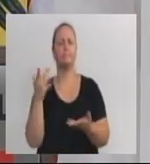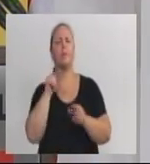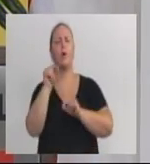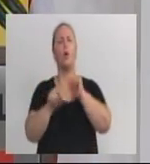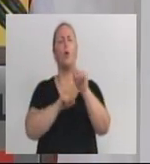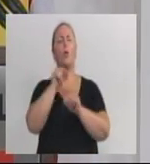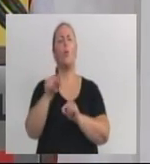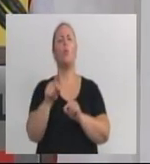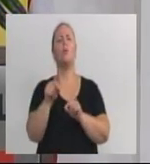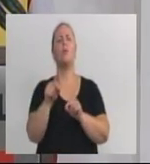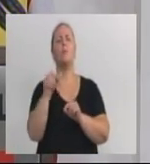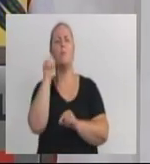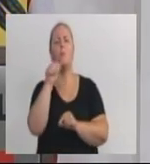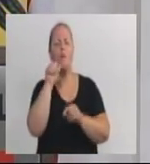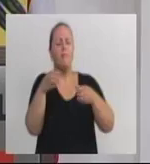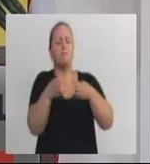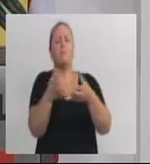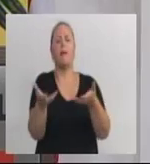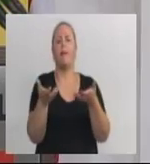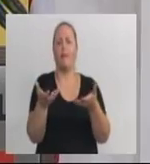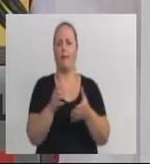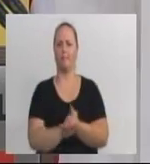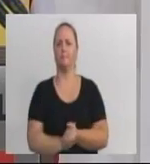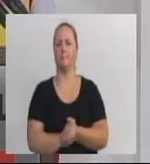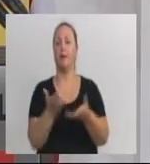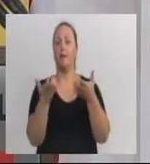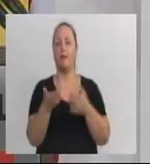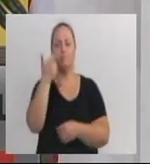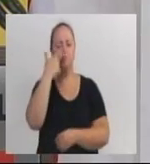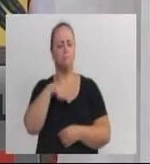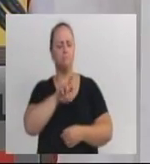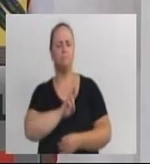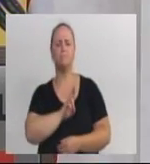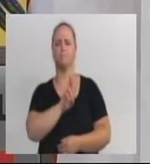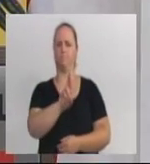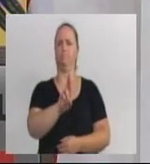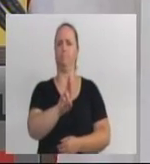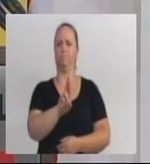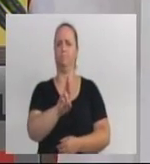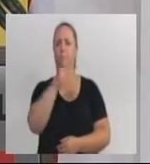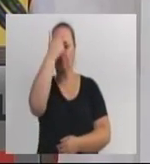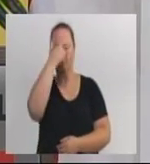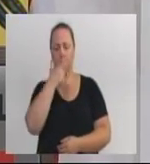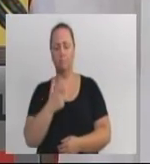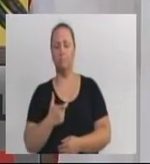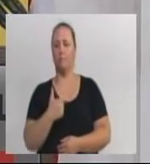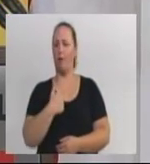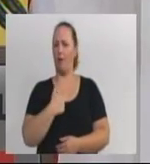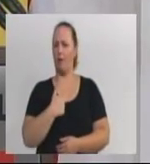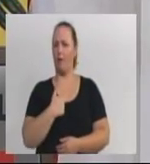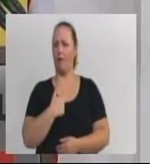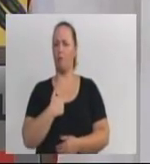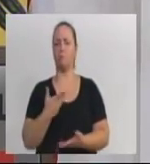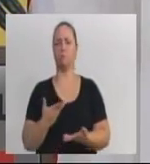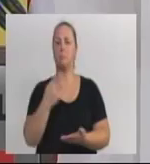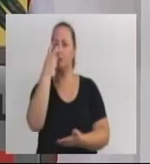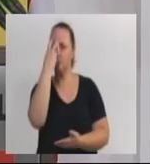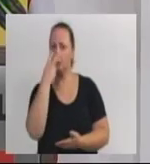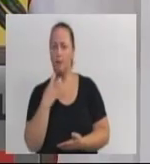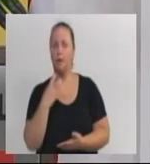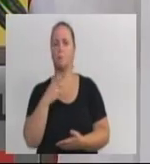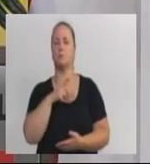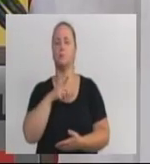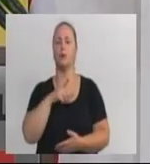queremos? Nós queremos representatividade. Eu, enquanto deficiente visual, mulher